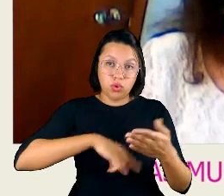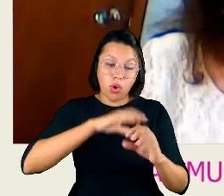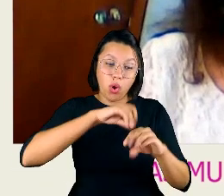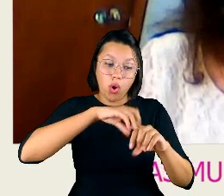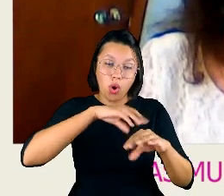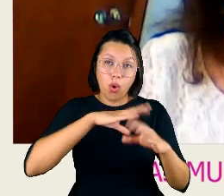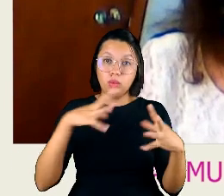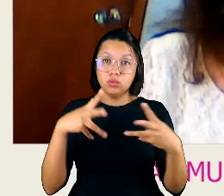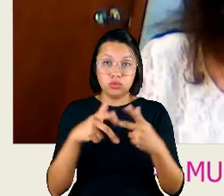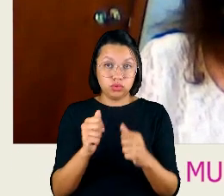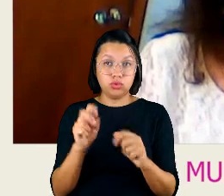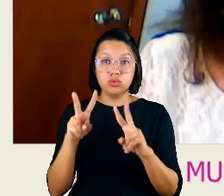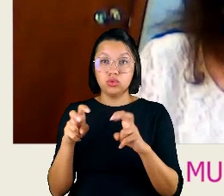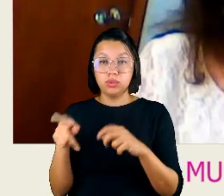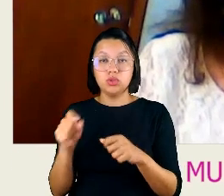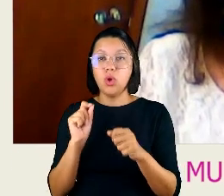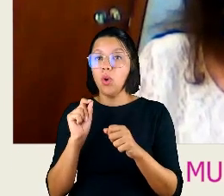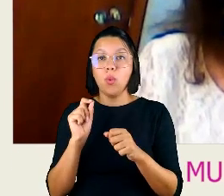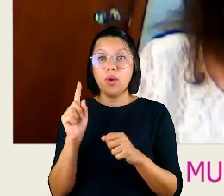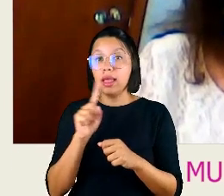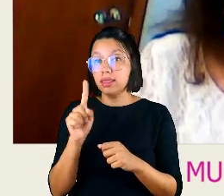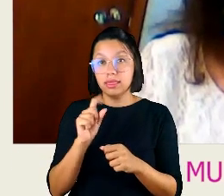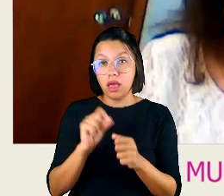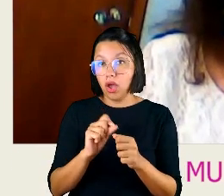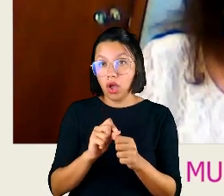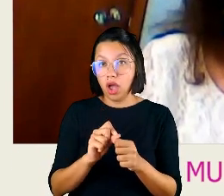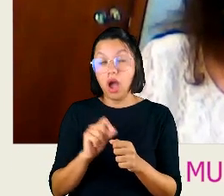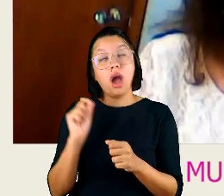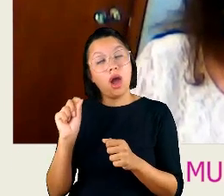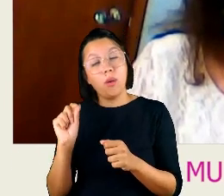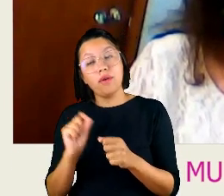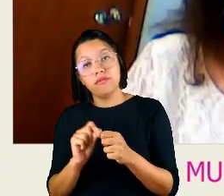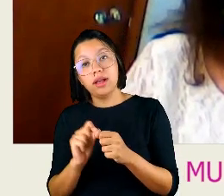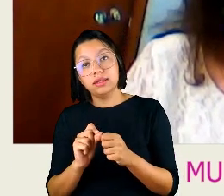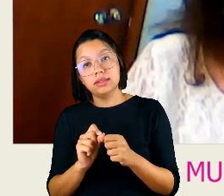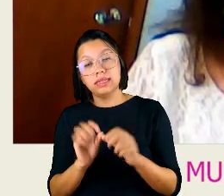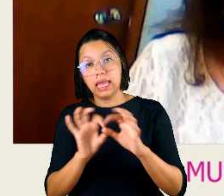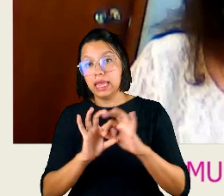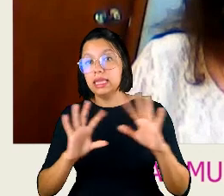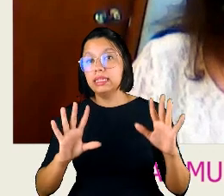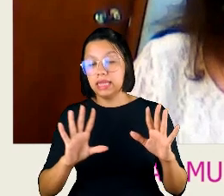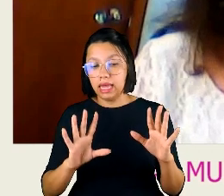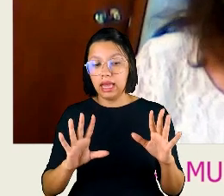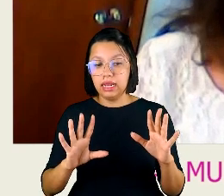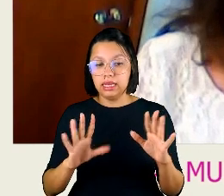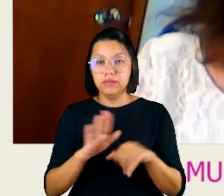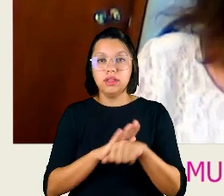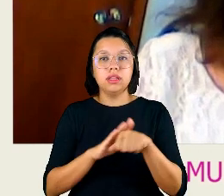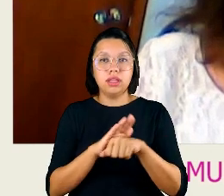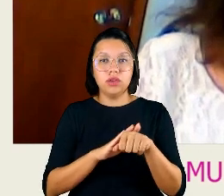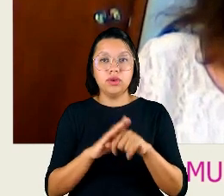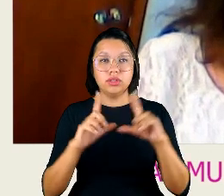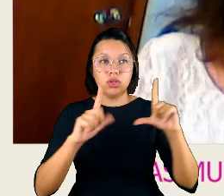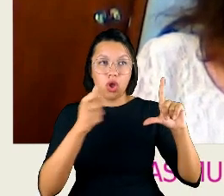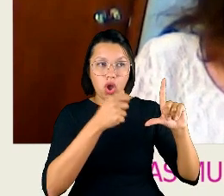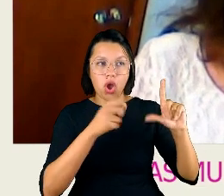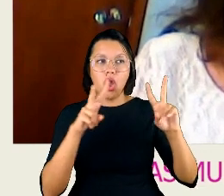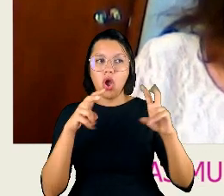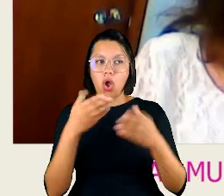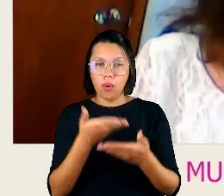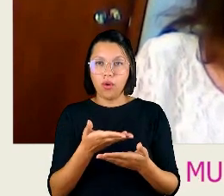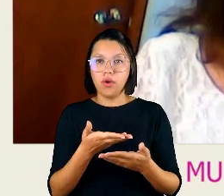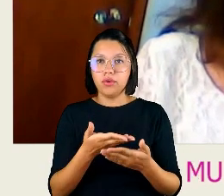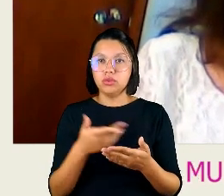que não fazer e o que fazer. A gente está à disposição e tem conversado com a mídia sobre isso também, com outros roteiristas